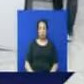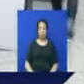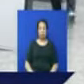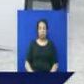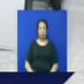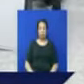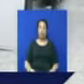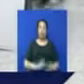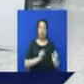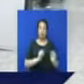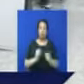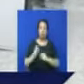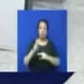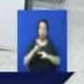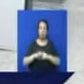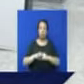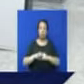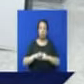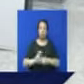Podem sentar-se.